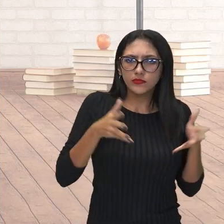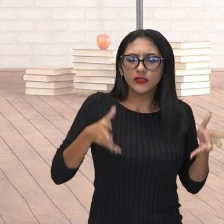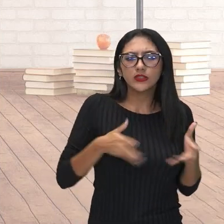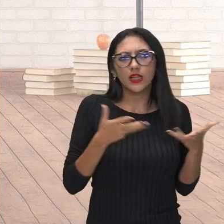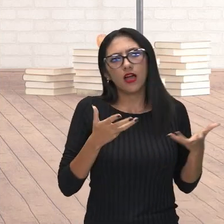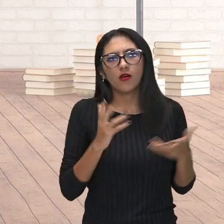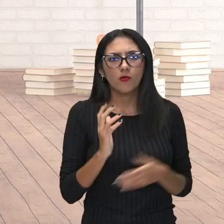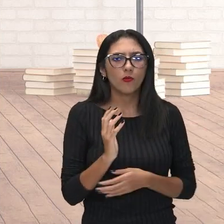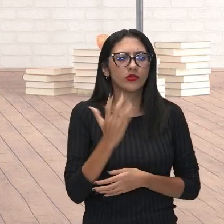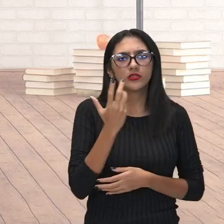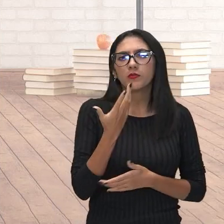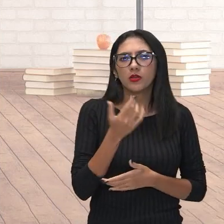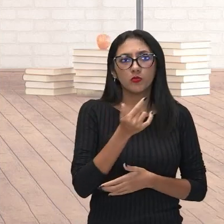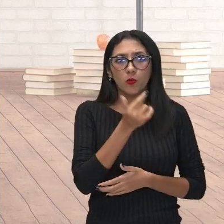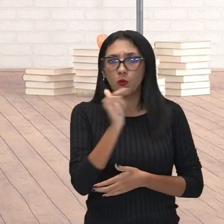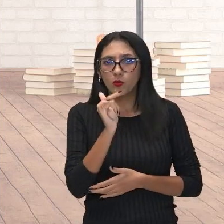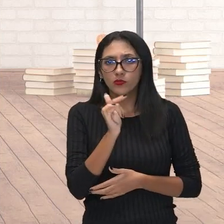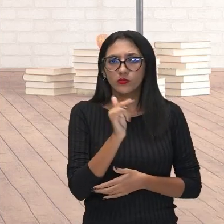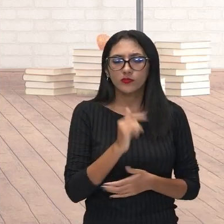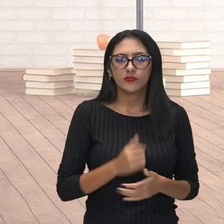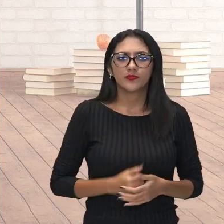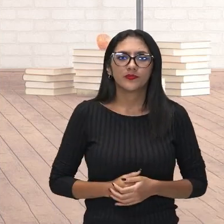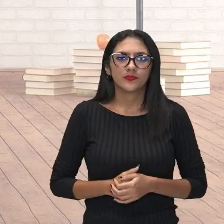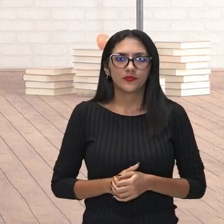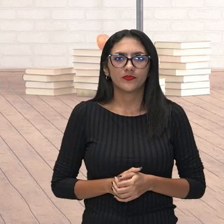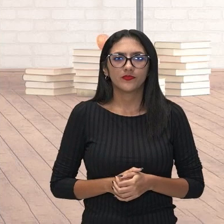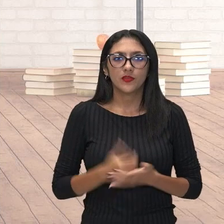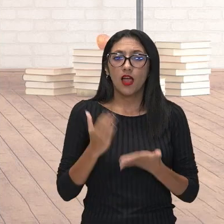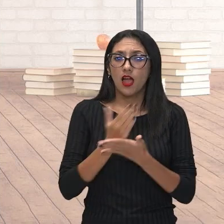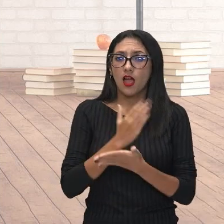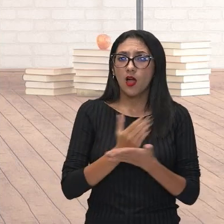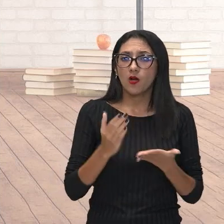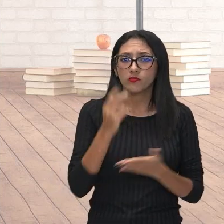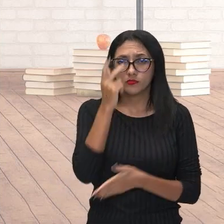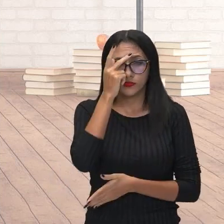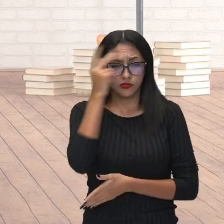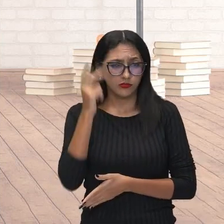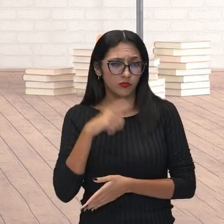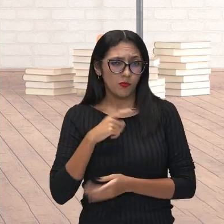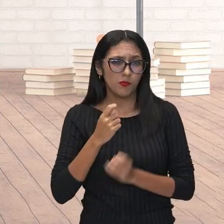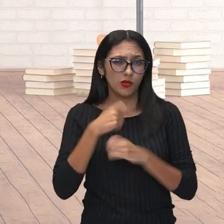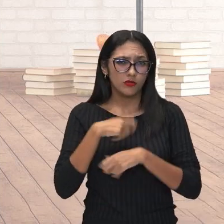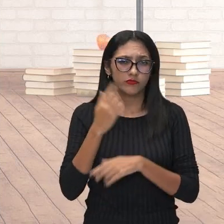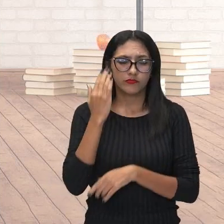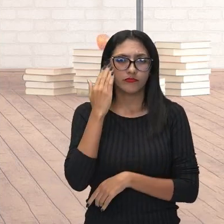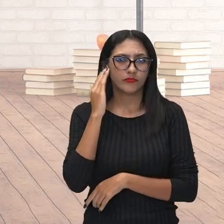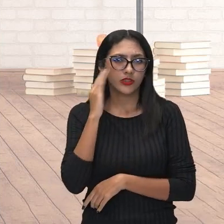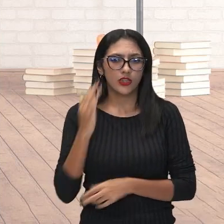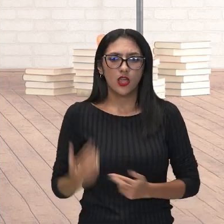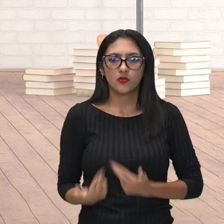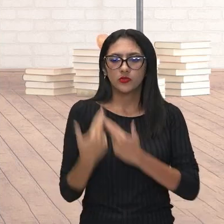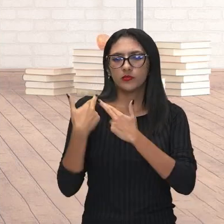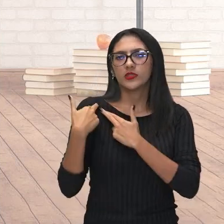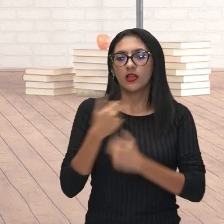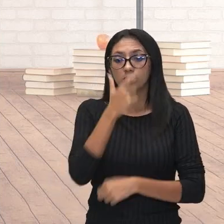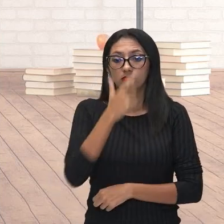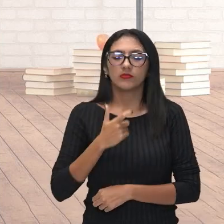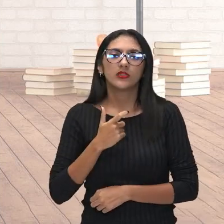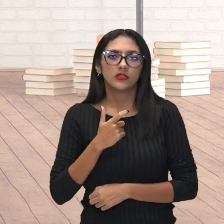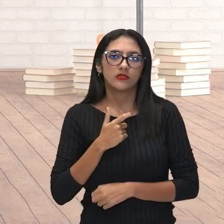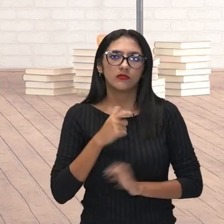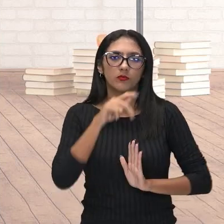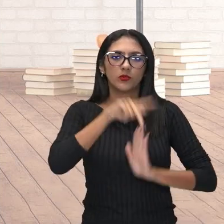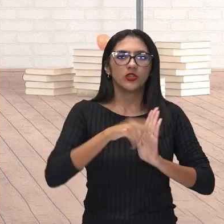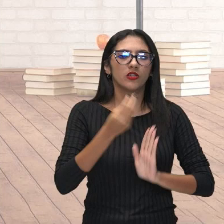determinada situação. Então, algumas pessoas, elas começam a entender o seu papel do seu projeto de vida